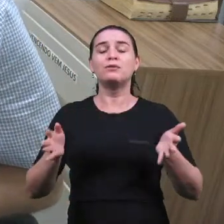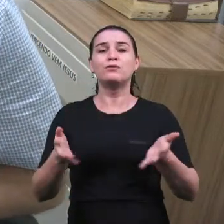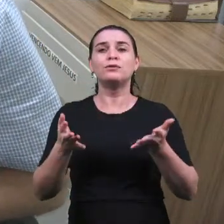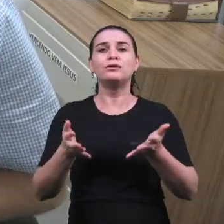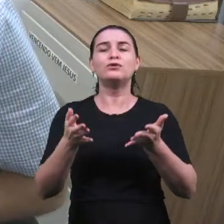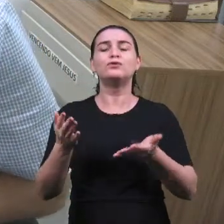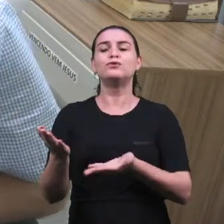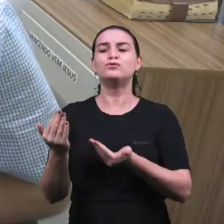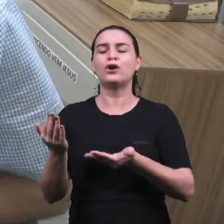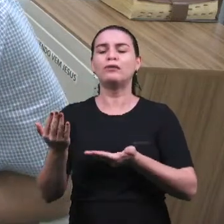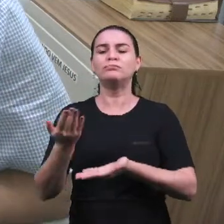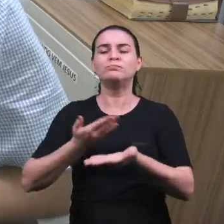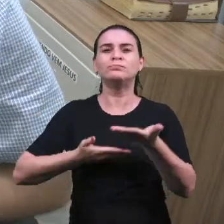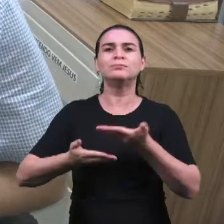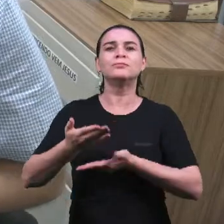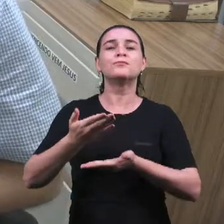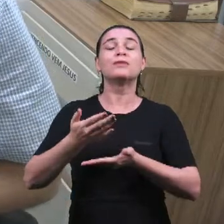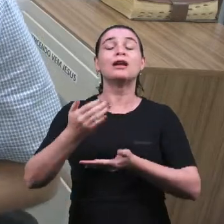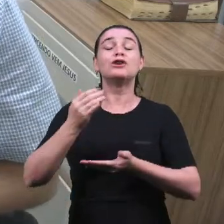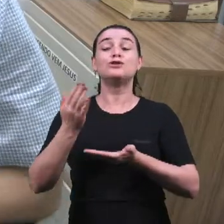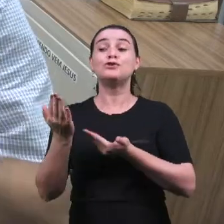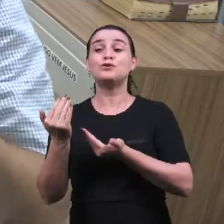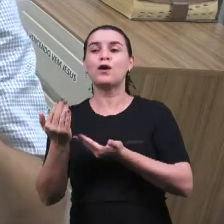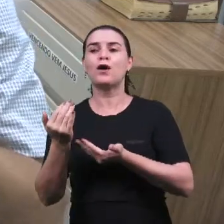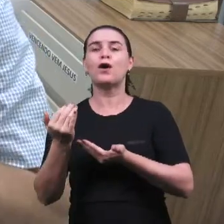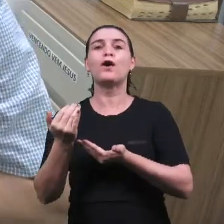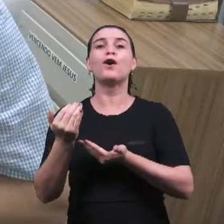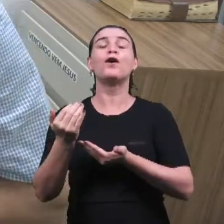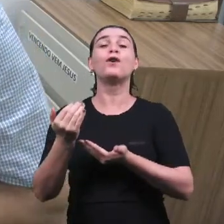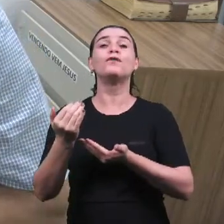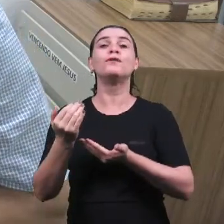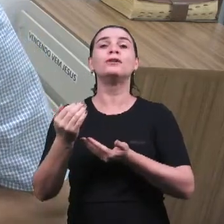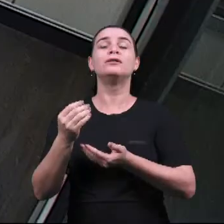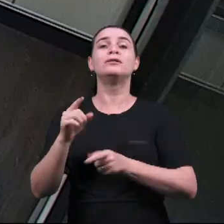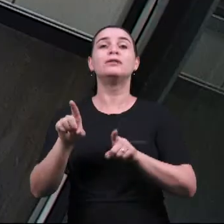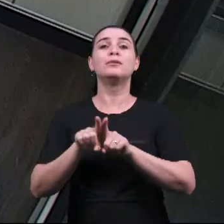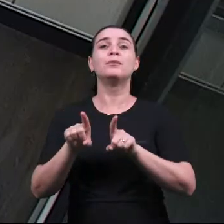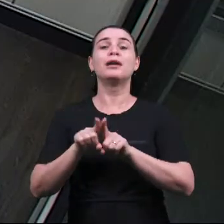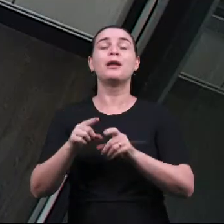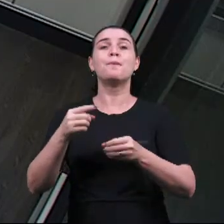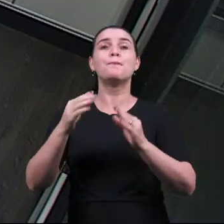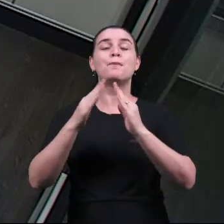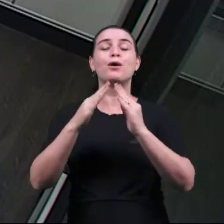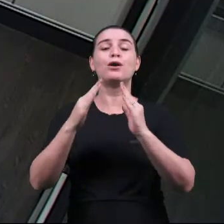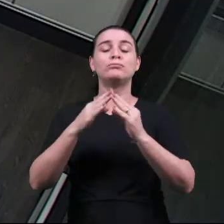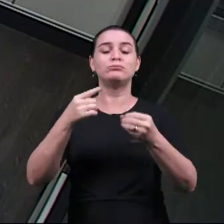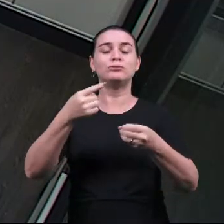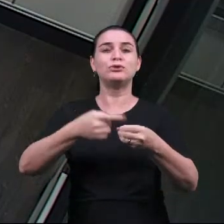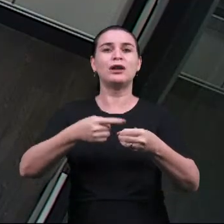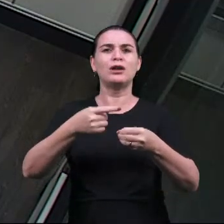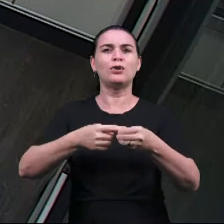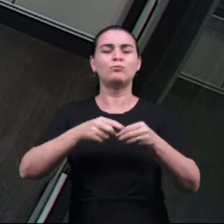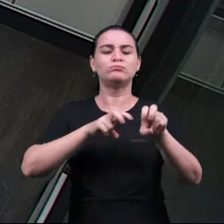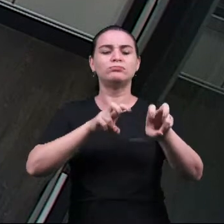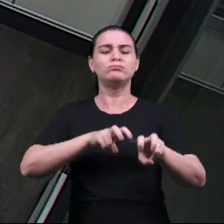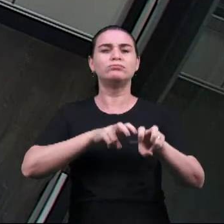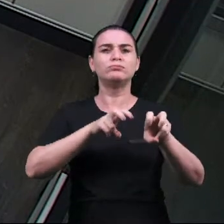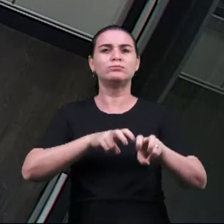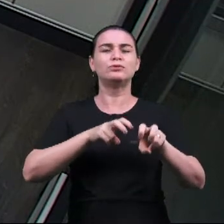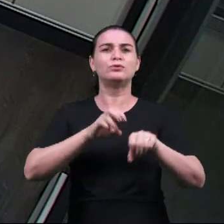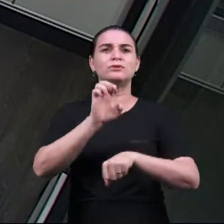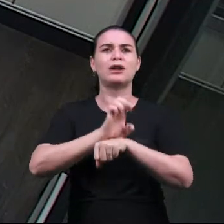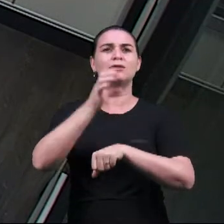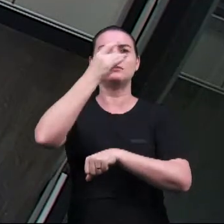Manaim, querendo saber como podem fazer para participar presencialmente. Que coisa boa. Porque